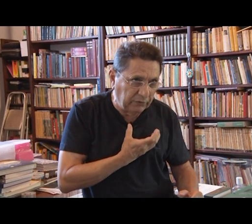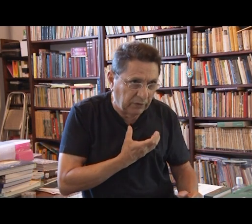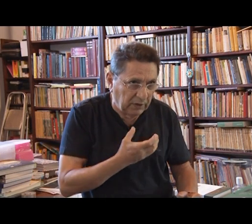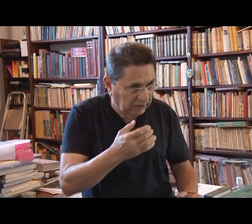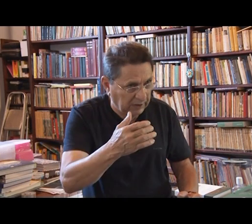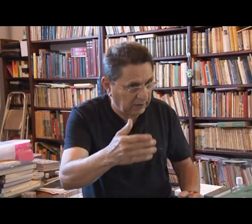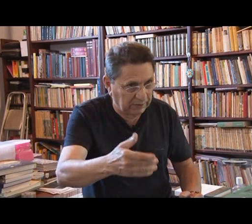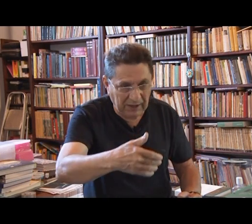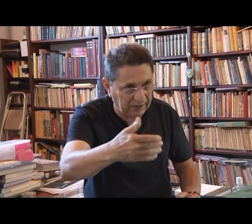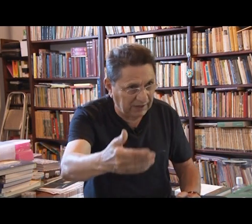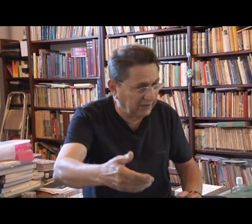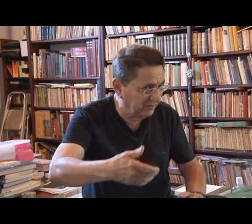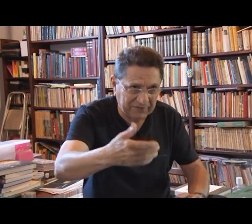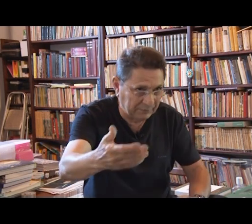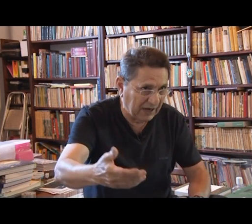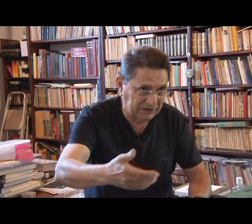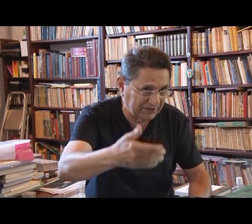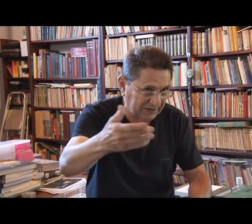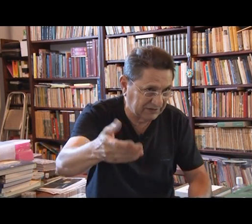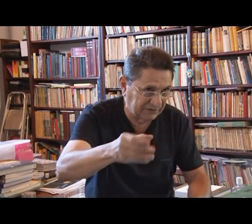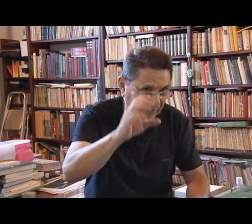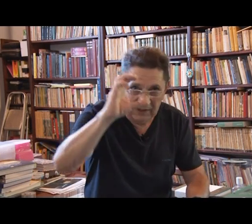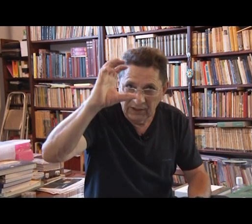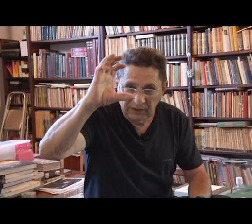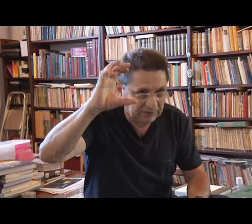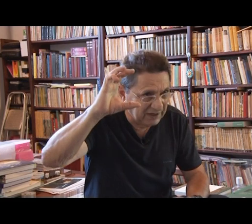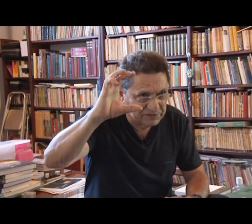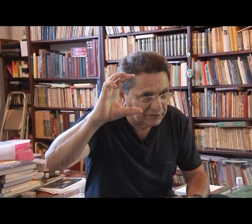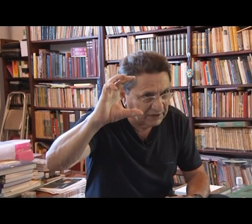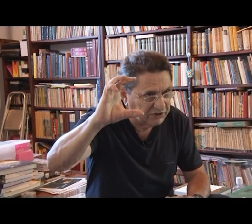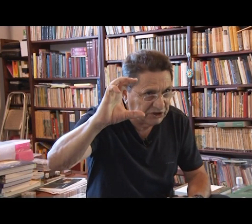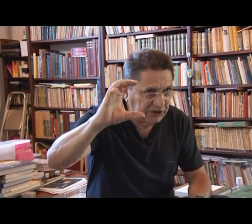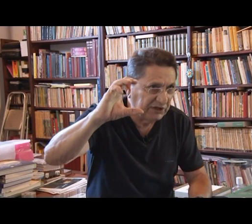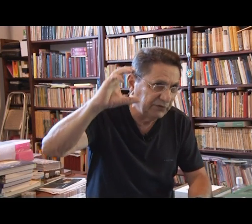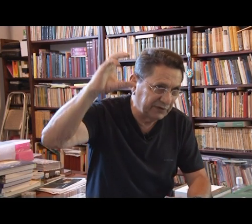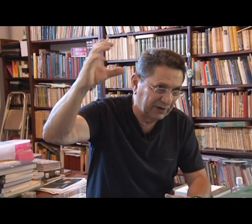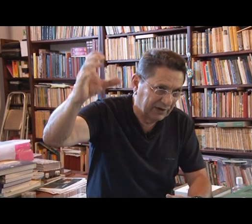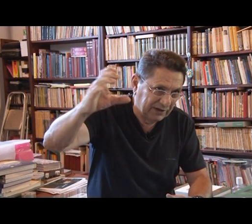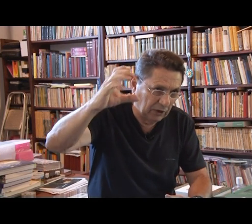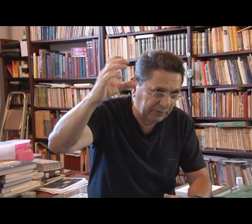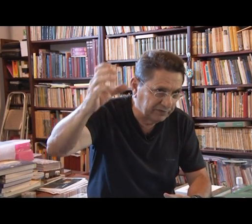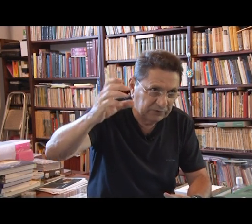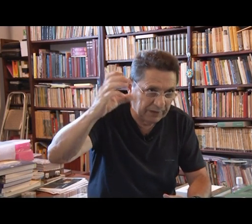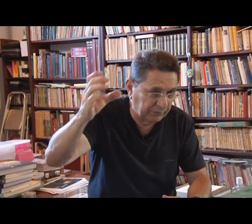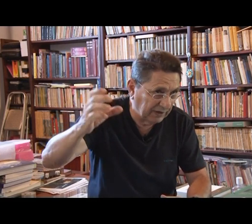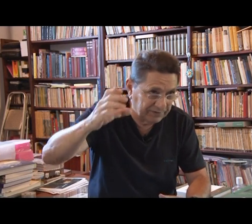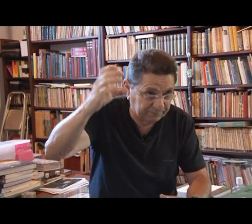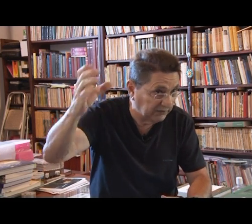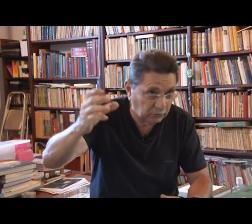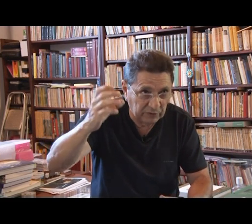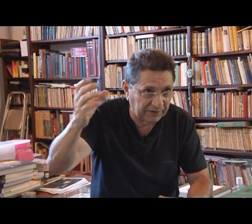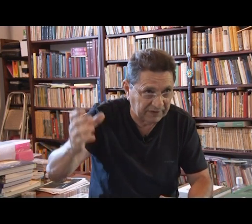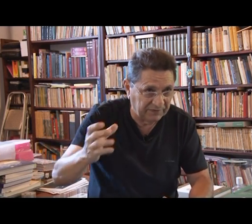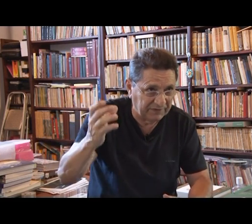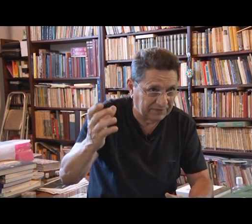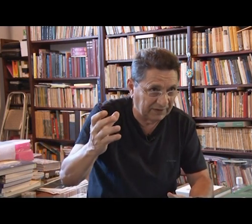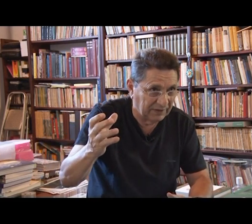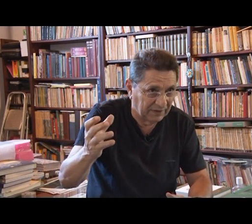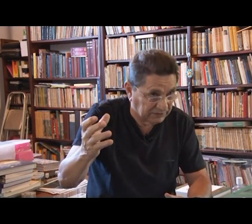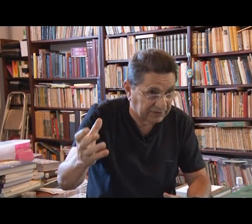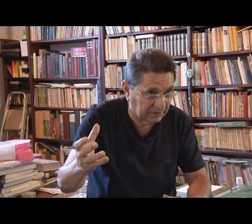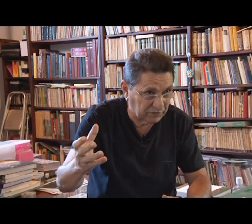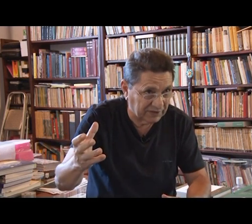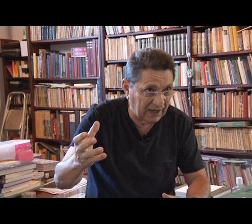do lírio, que nas imagens que a gente vê, desde os santinhos e ao mesmo tempo nas pinturas que